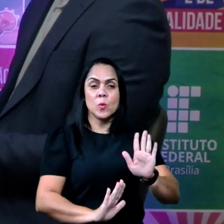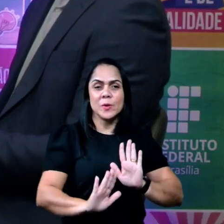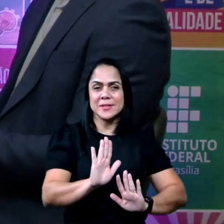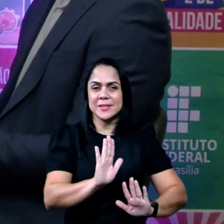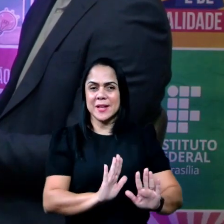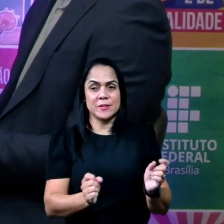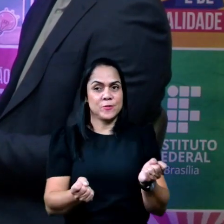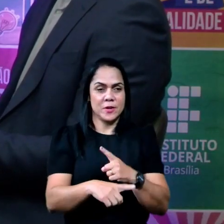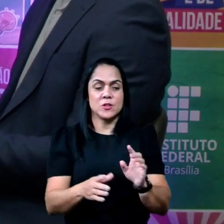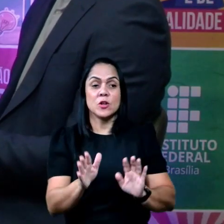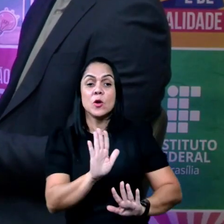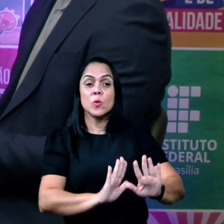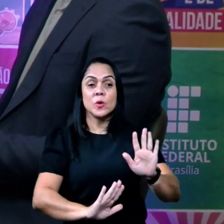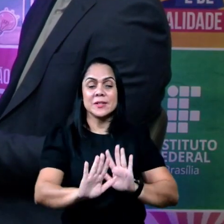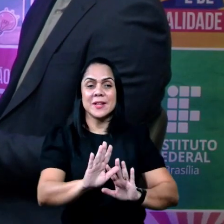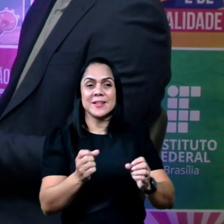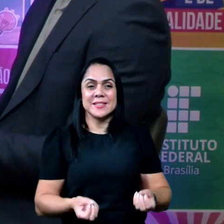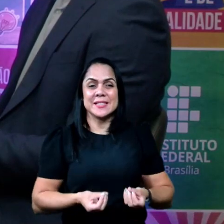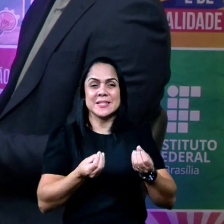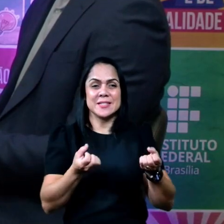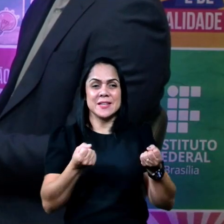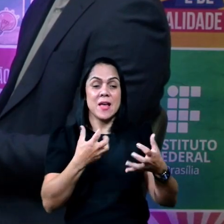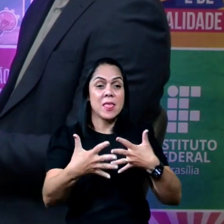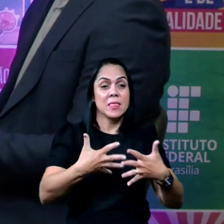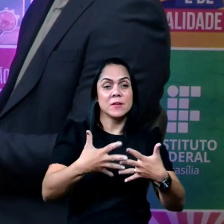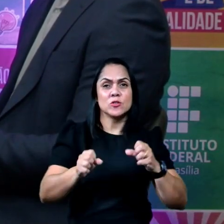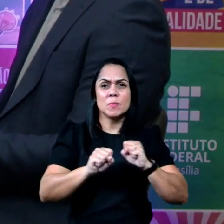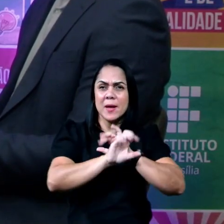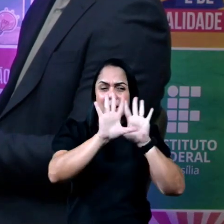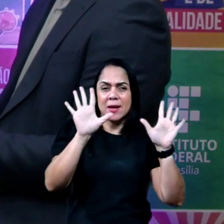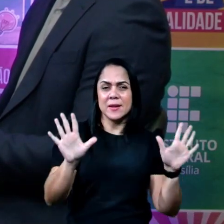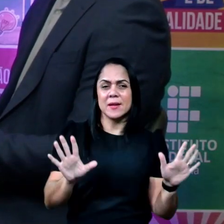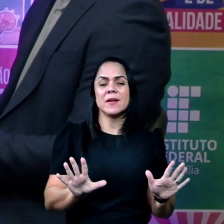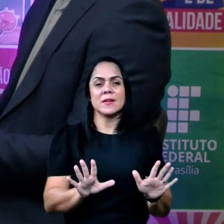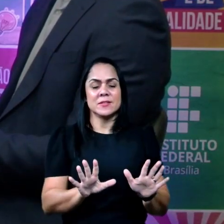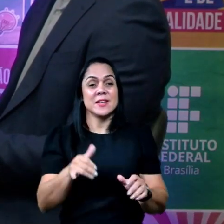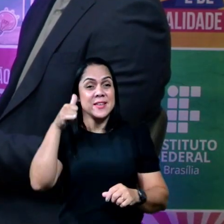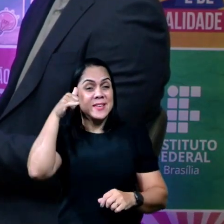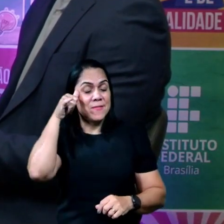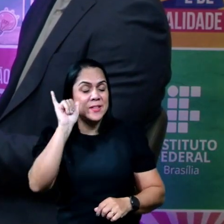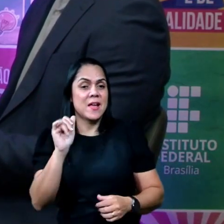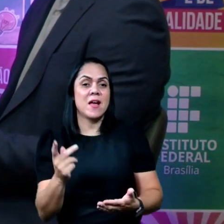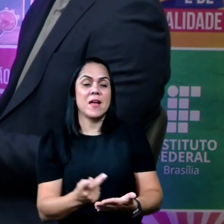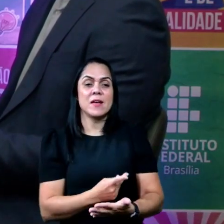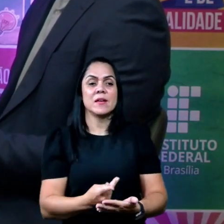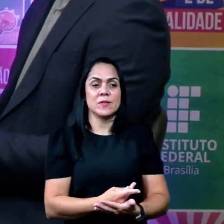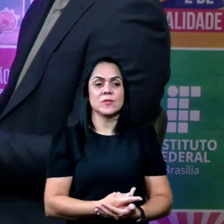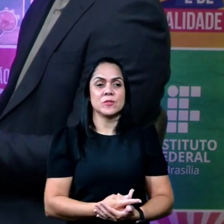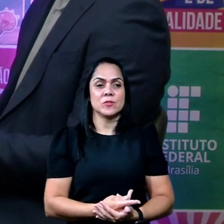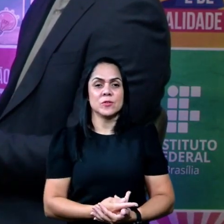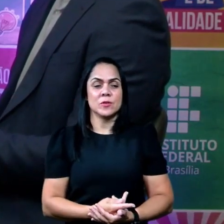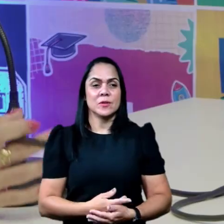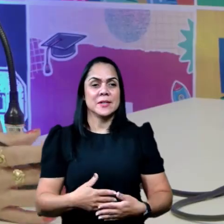estamos trazendo ele à transparência para discuti-lo com honestidade e prevenir e remediar, né. Doutor,